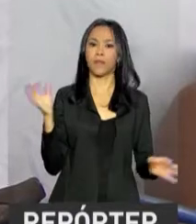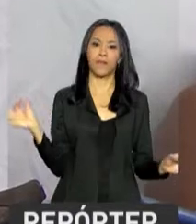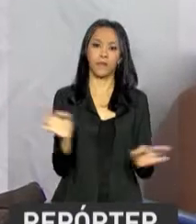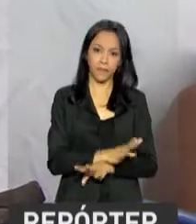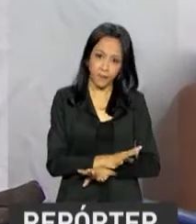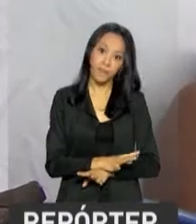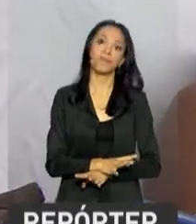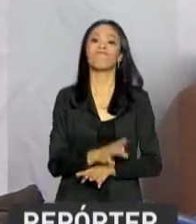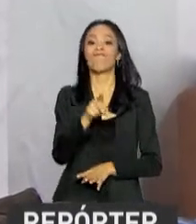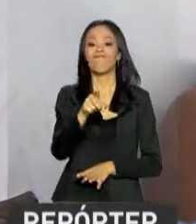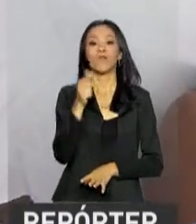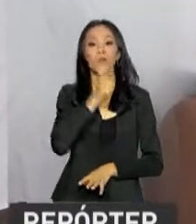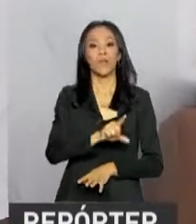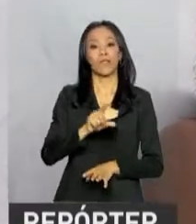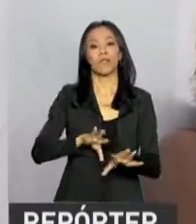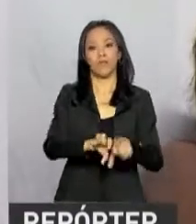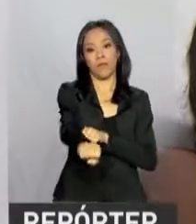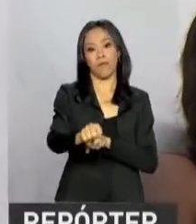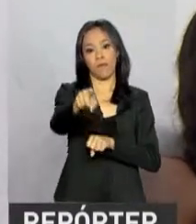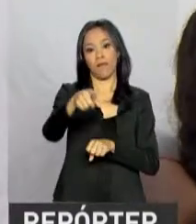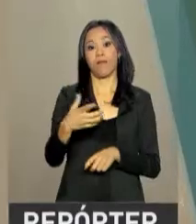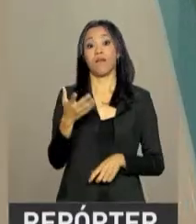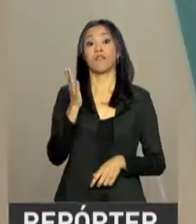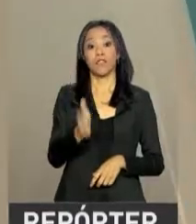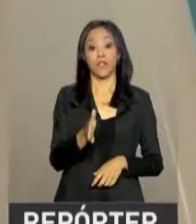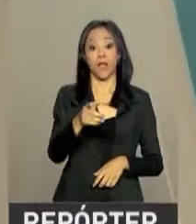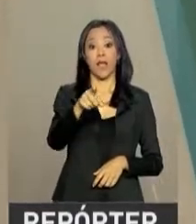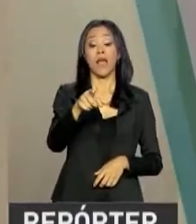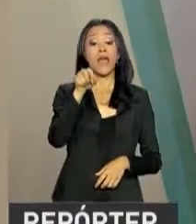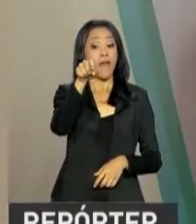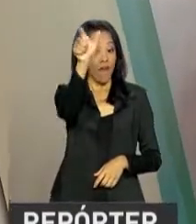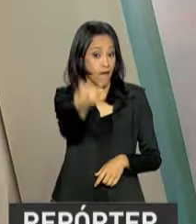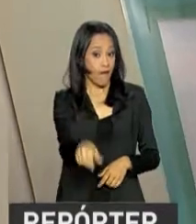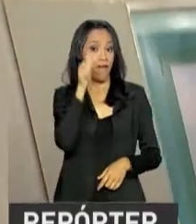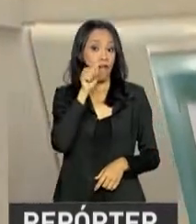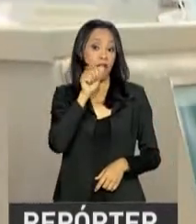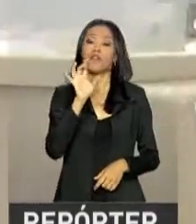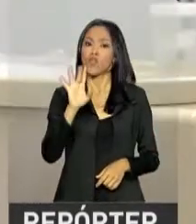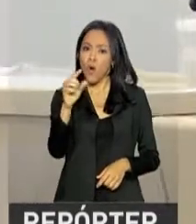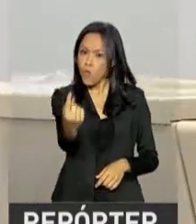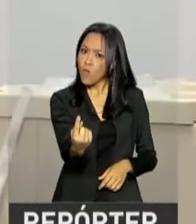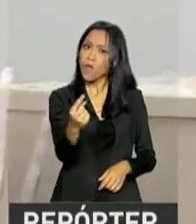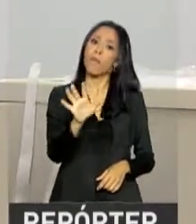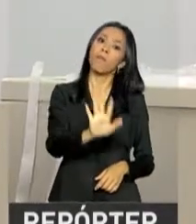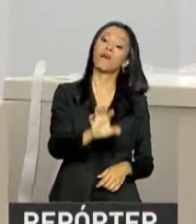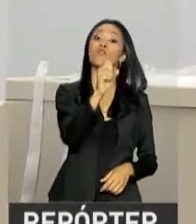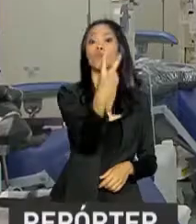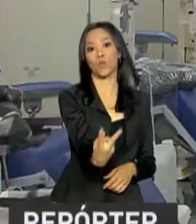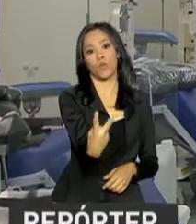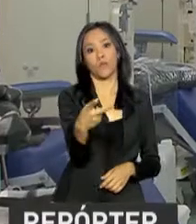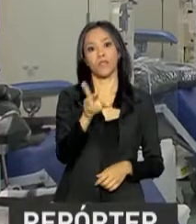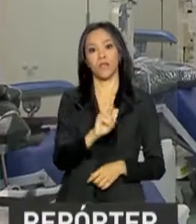importante etapa no curso de medicina a residência no caso dela não foi apenas uma mas sim em duas residências